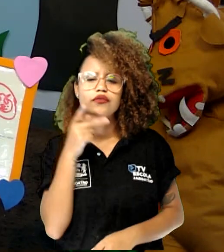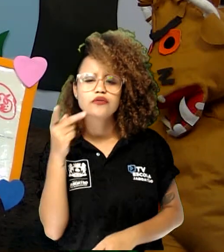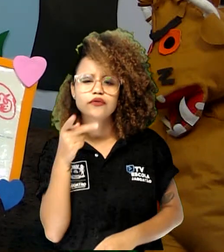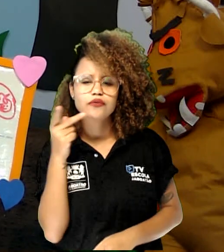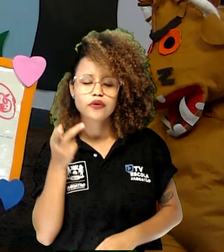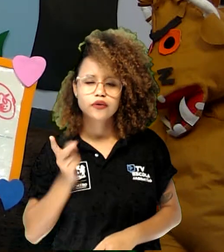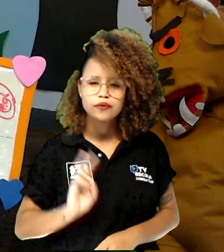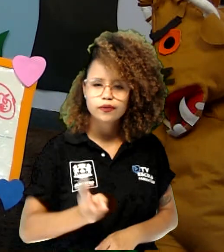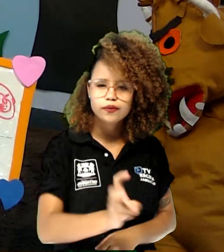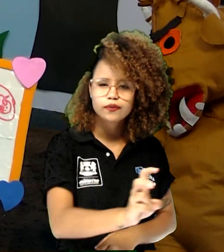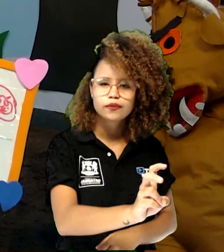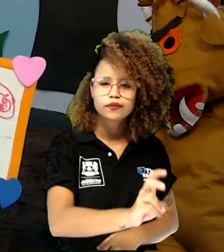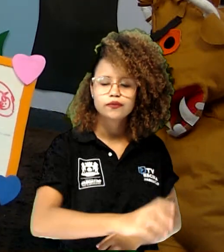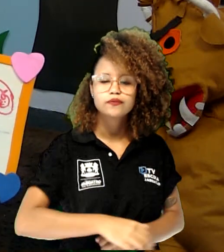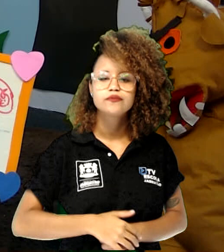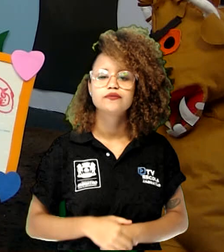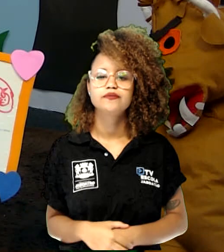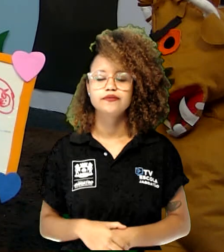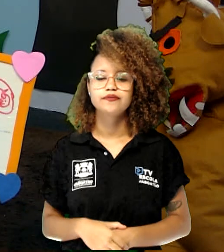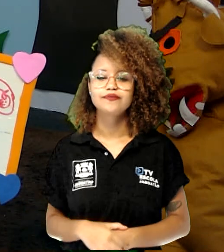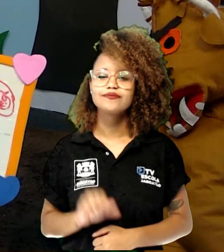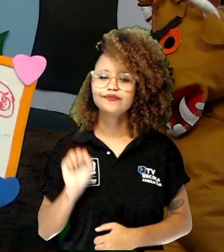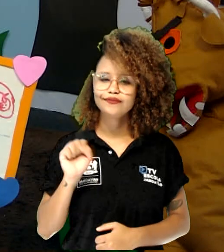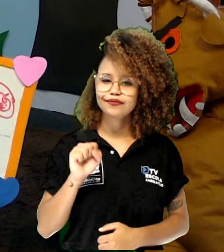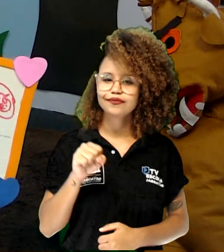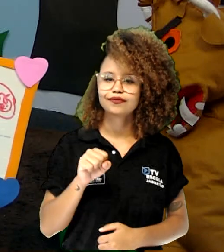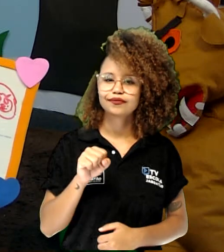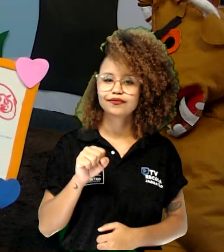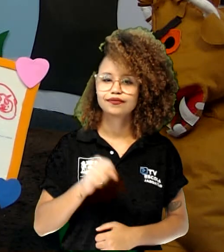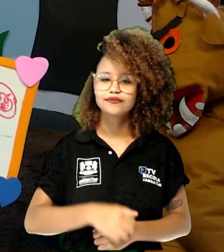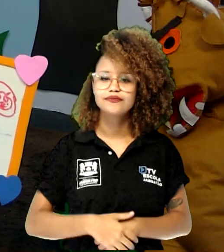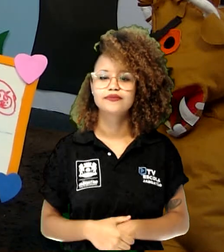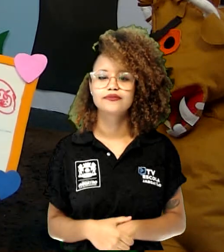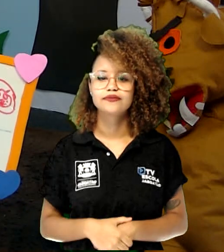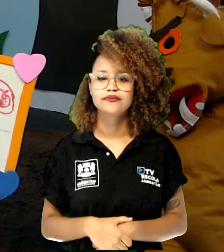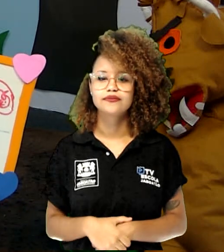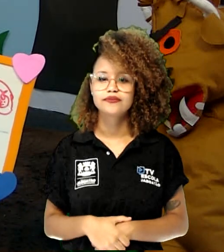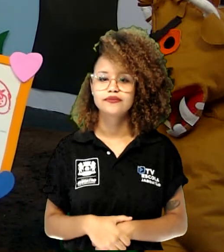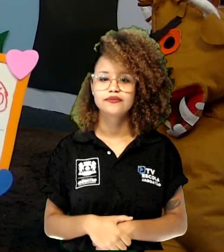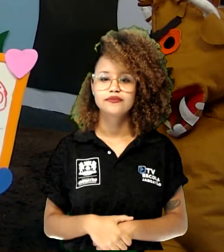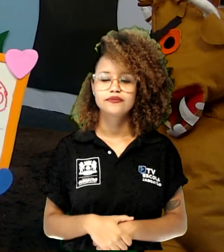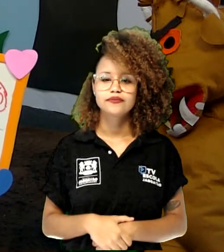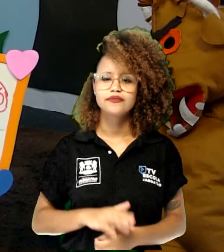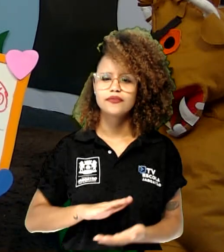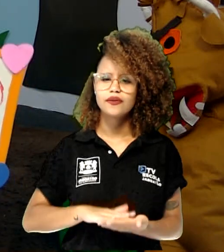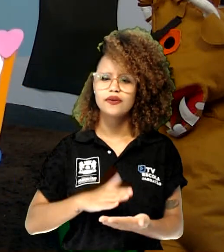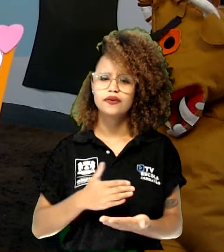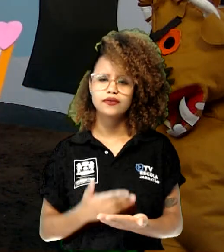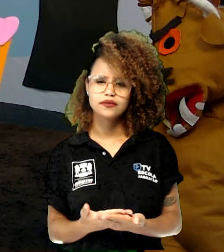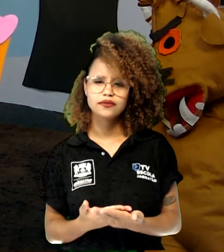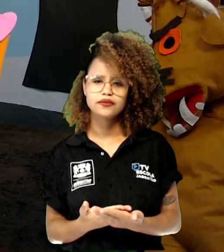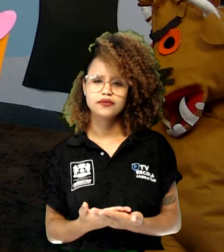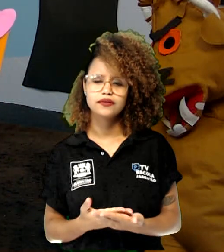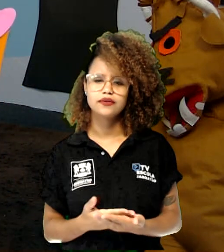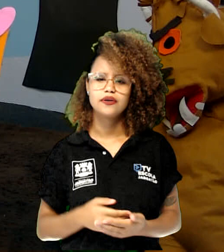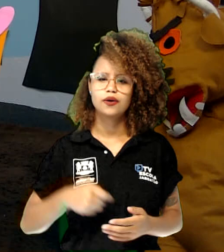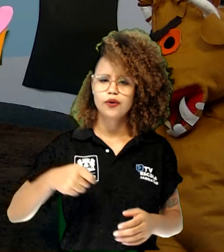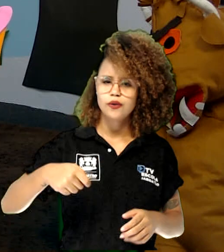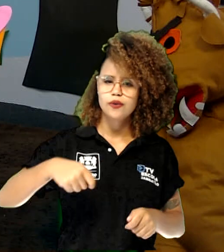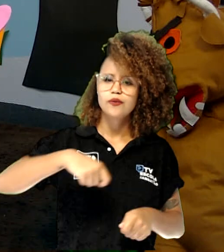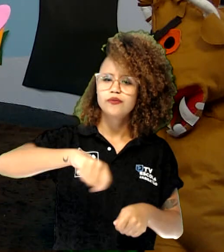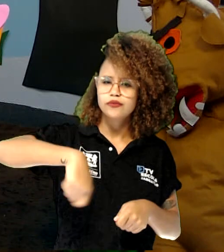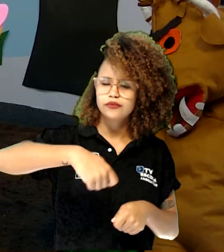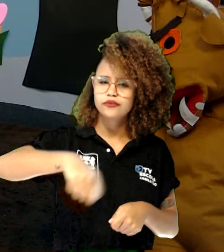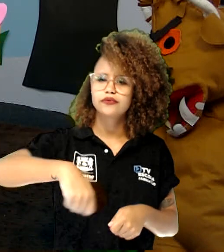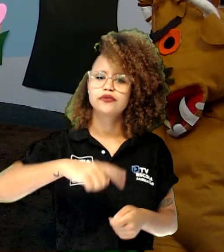a cobra? Isso mesmo, cobra assada. Assada lembra também o quê? Panela. Vamos fazer